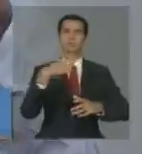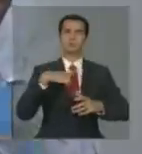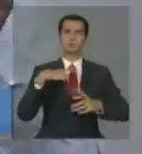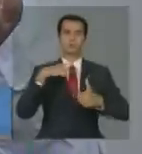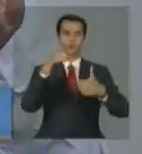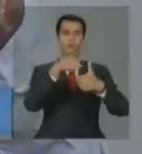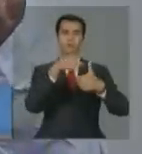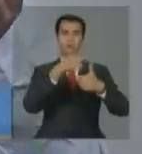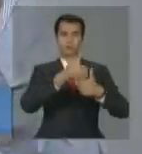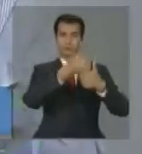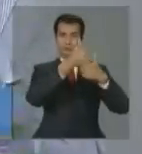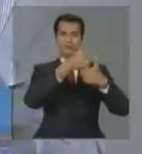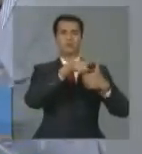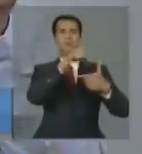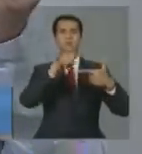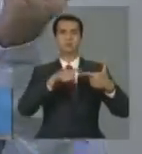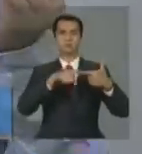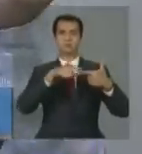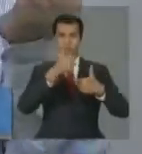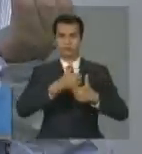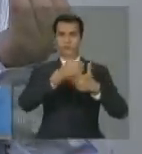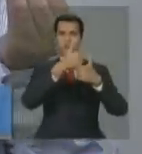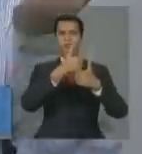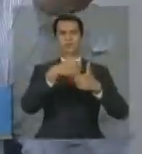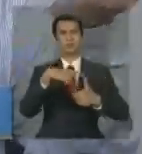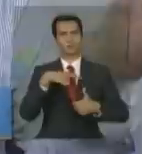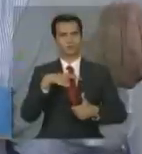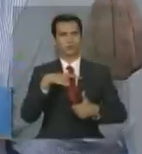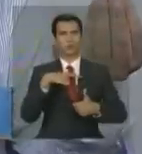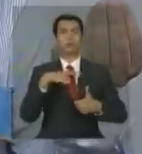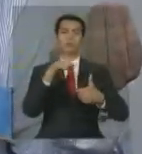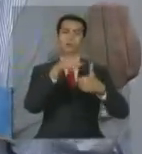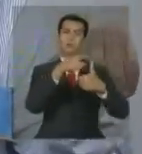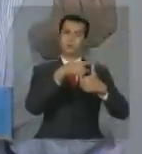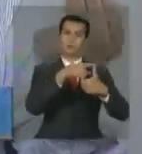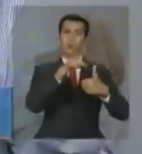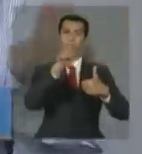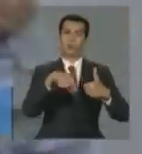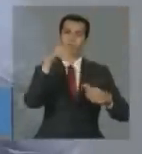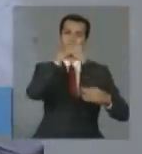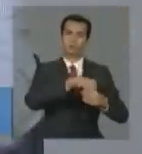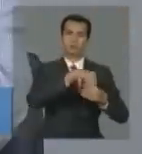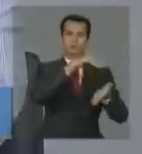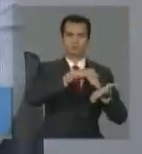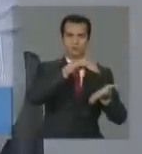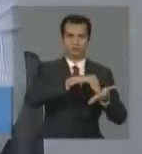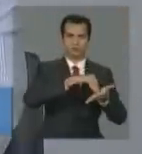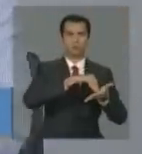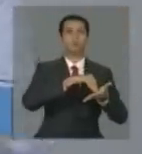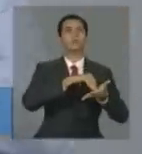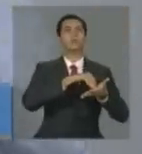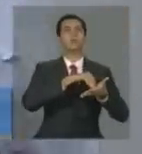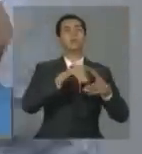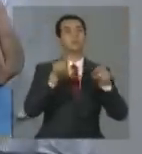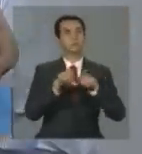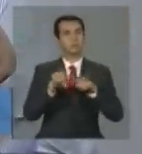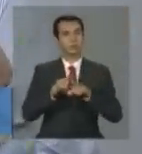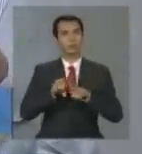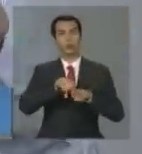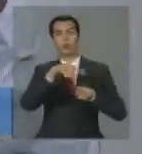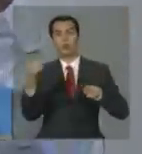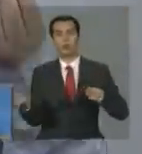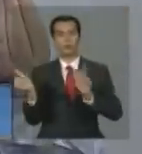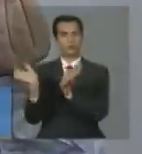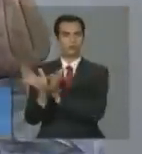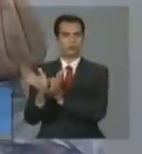colocou, são dois administradores titulares, sendo um para o órgão gestor, para a secretaria, e outro para o município, dois administradores